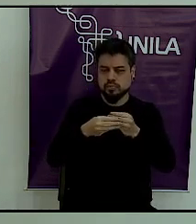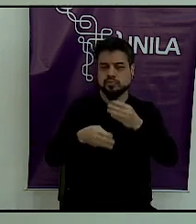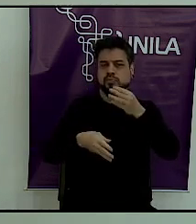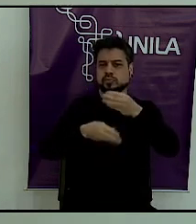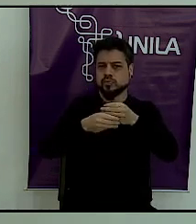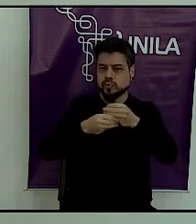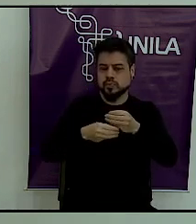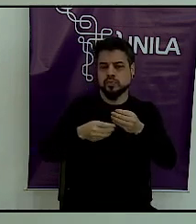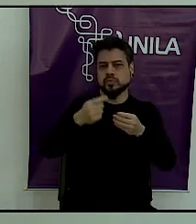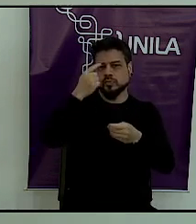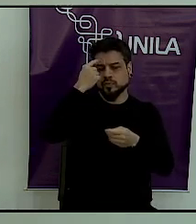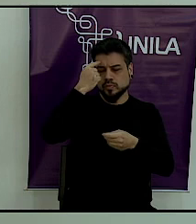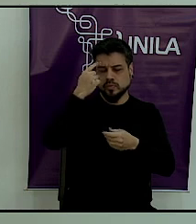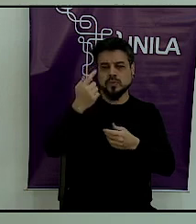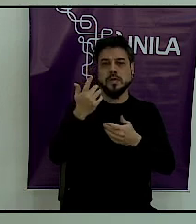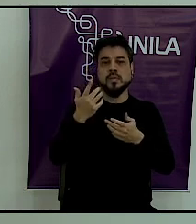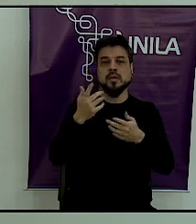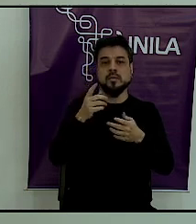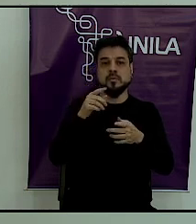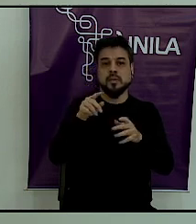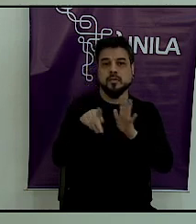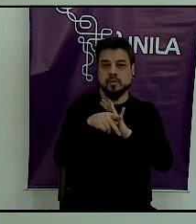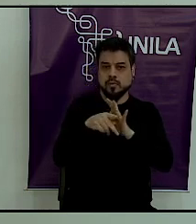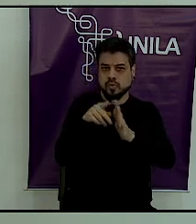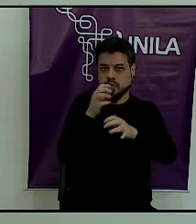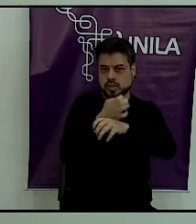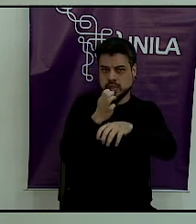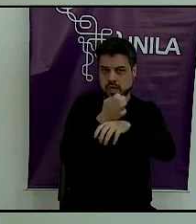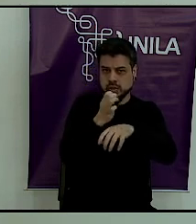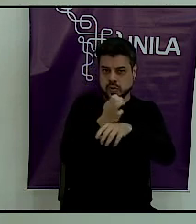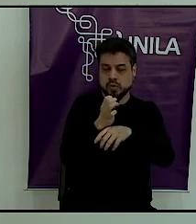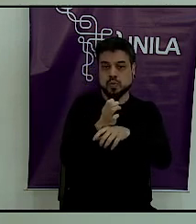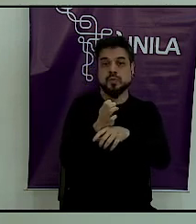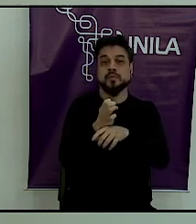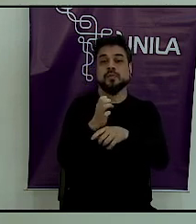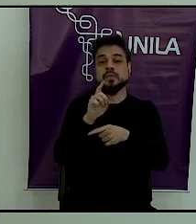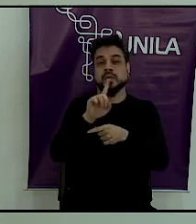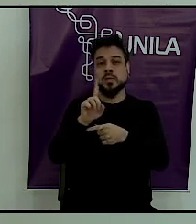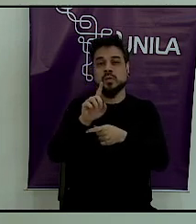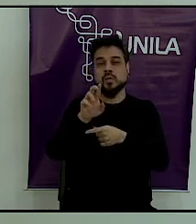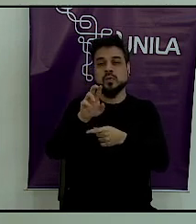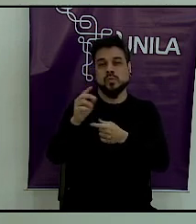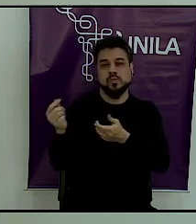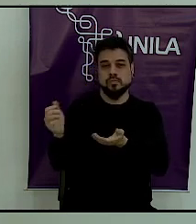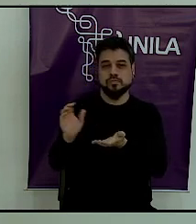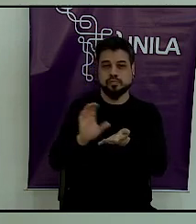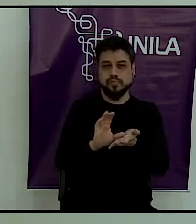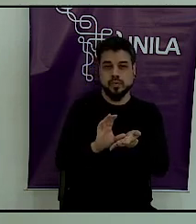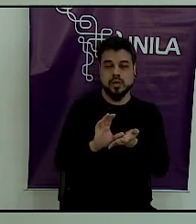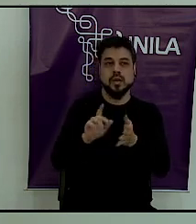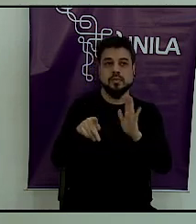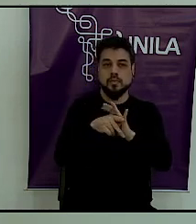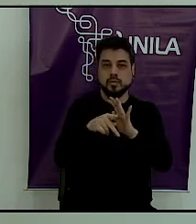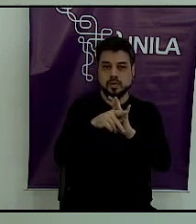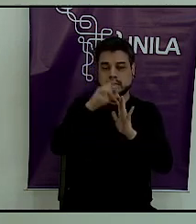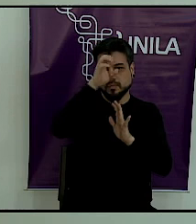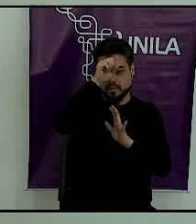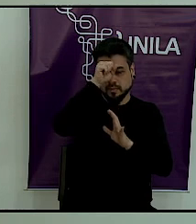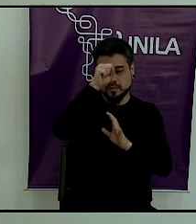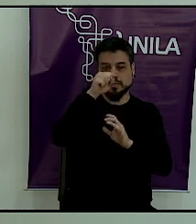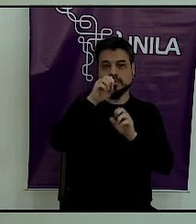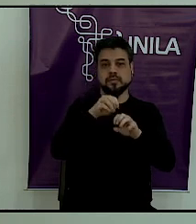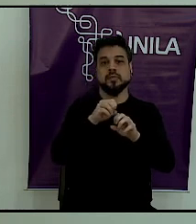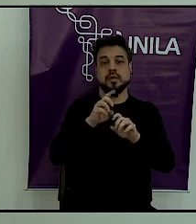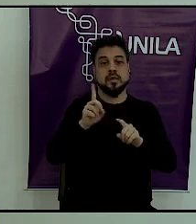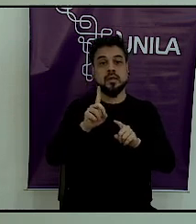obrigatório remunerado, como um processo de ensino-aprendizagem e não apenas como um espaço de realização de